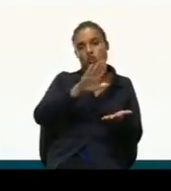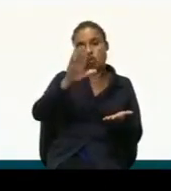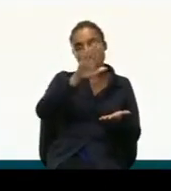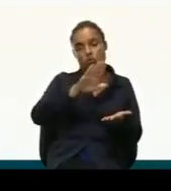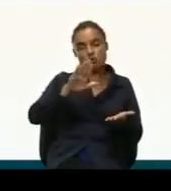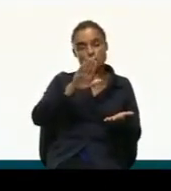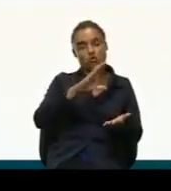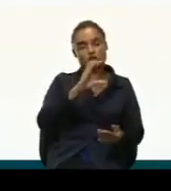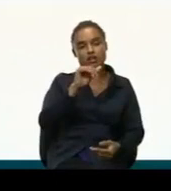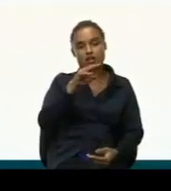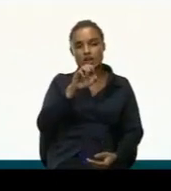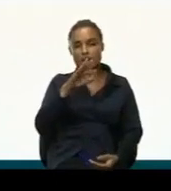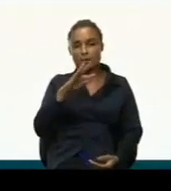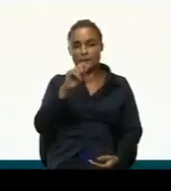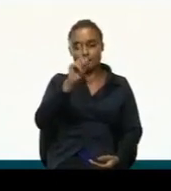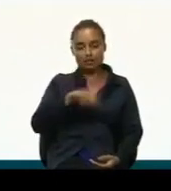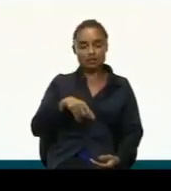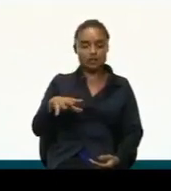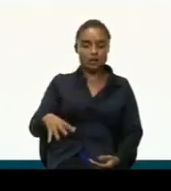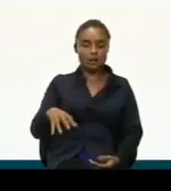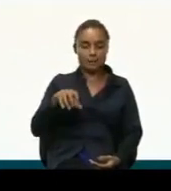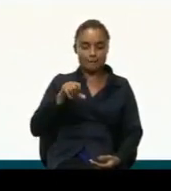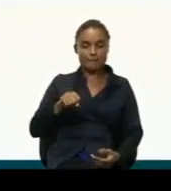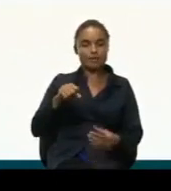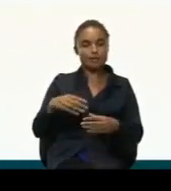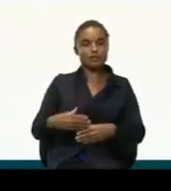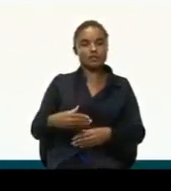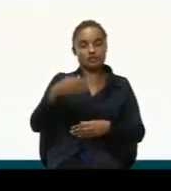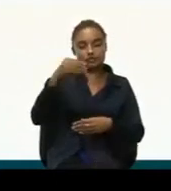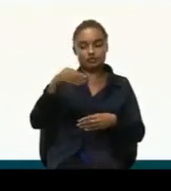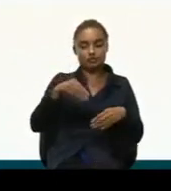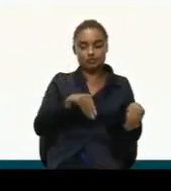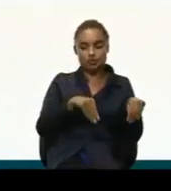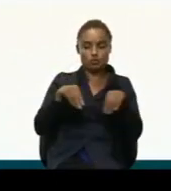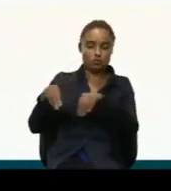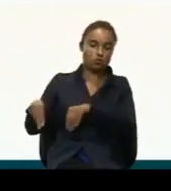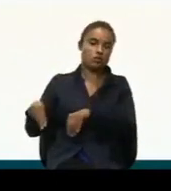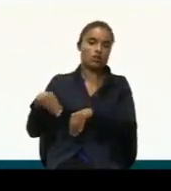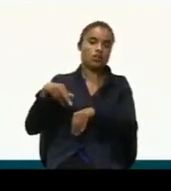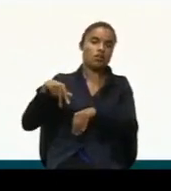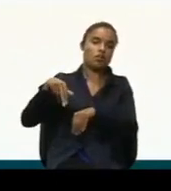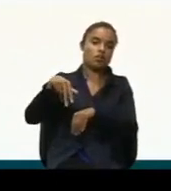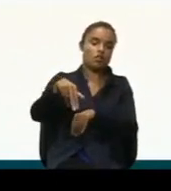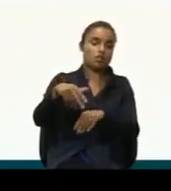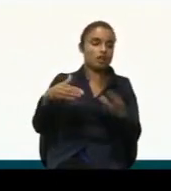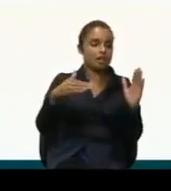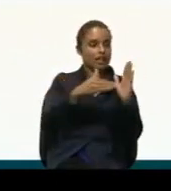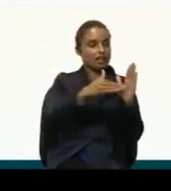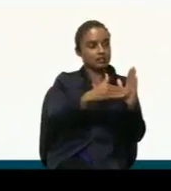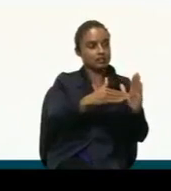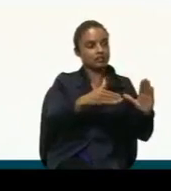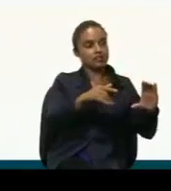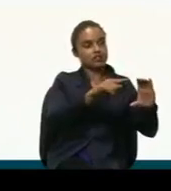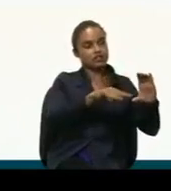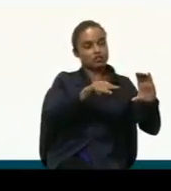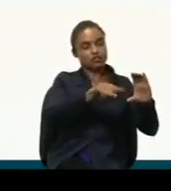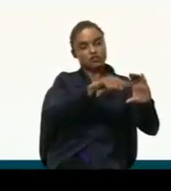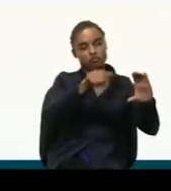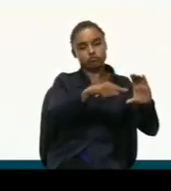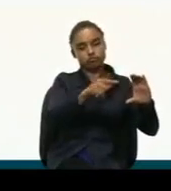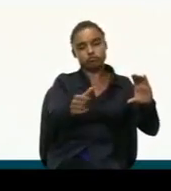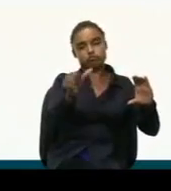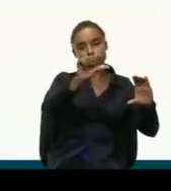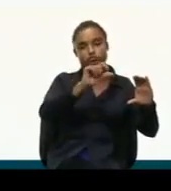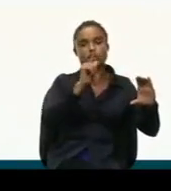seu servente ou o pedreiro tem que pegar o cimento, correr toda a obra e levar até a betoneira. Não é uma gincana, né? Então a gente